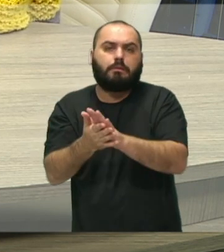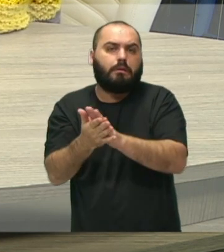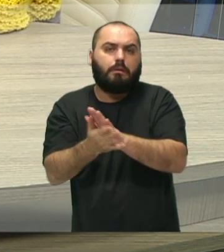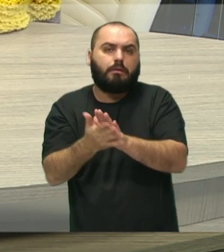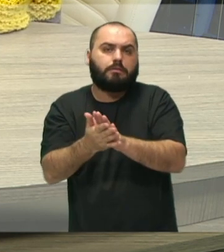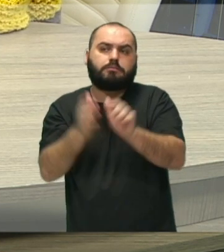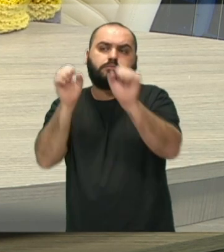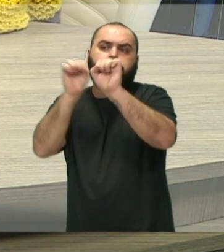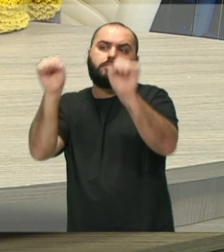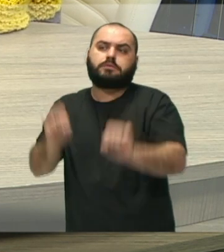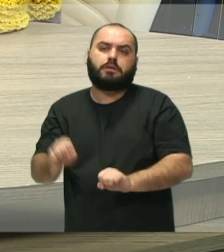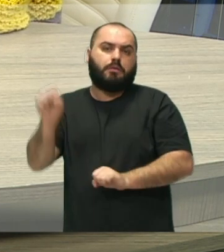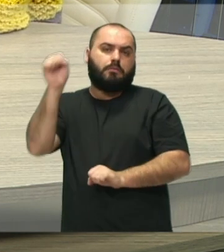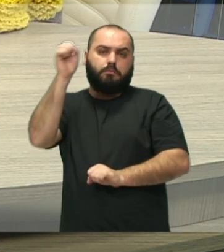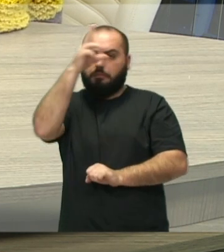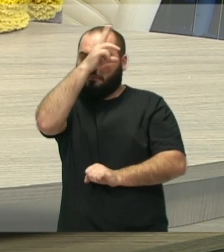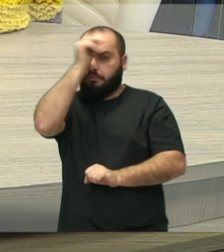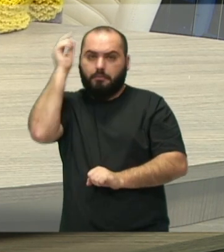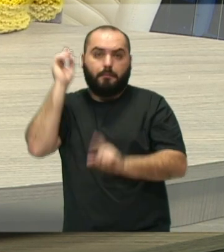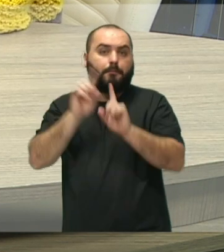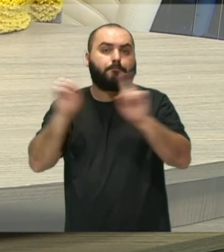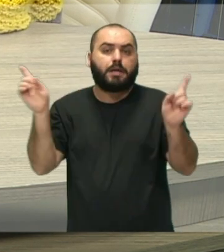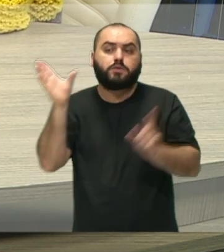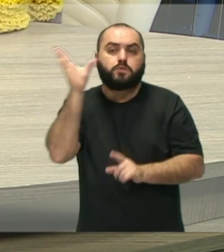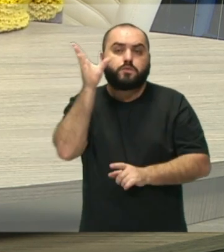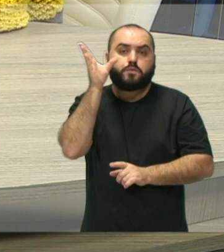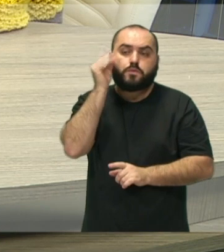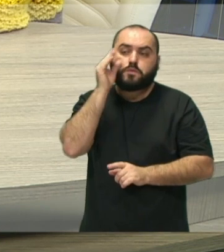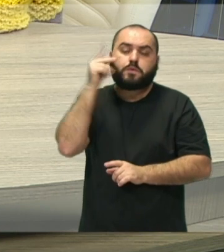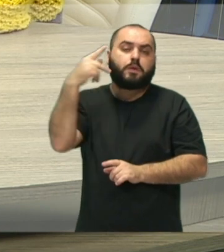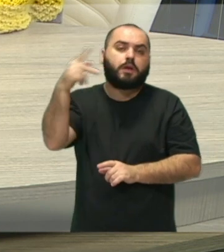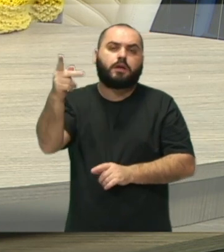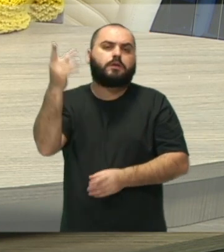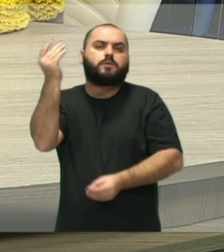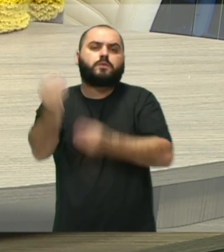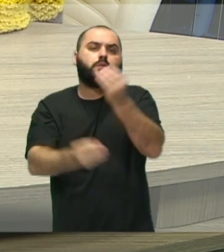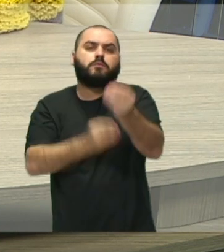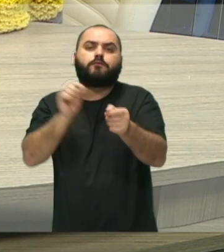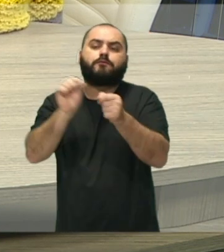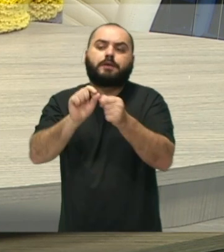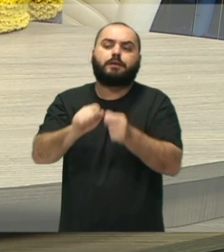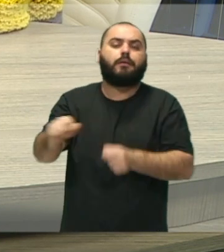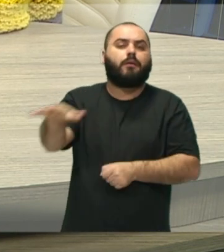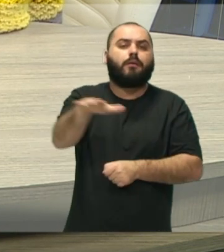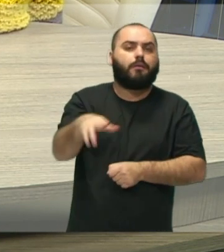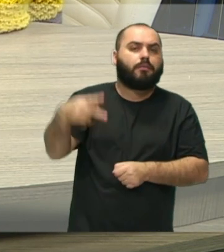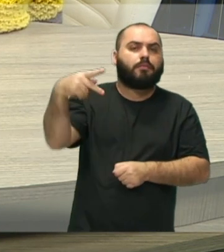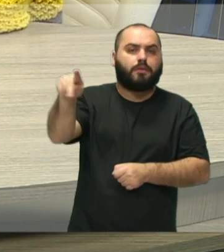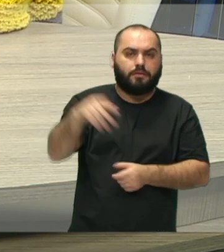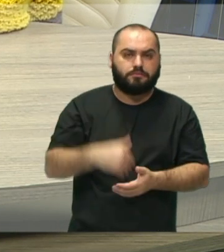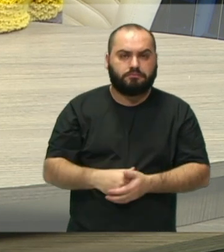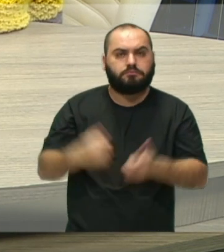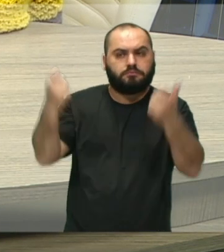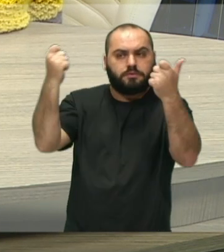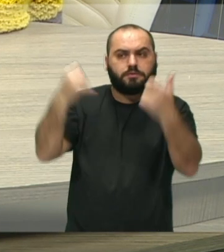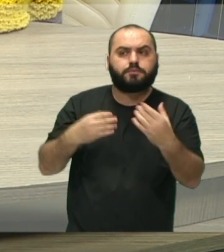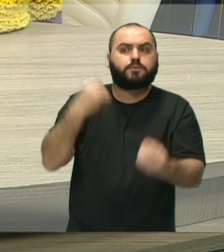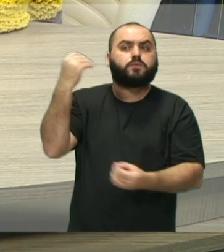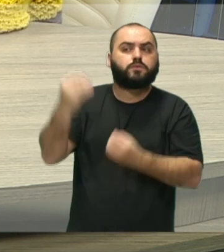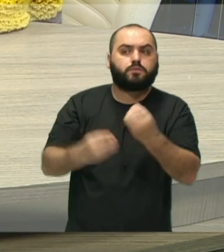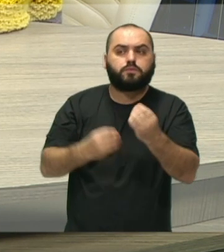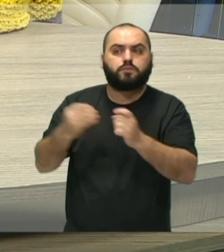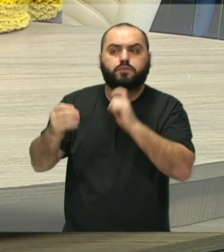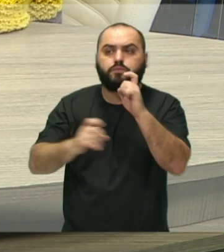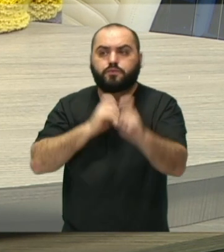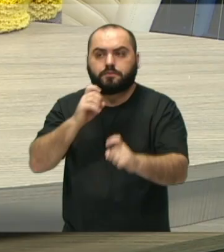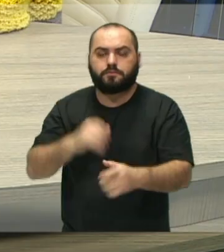sistema público, mas ele tem uma curiosidade de saber como é que se processam as coisas na área dele. Como é que vocês estão fazendo essa divulgação? A